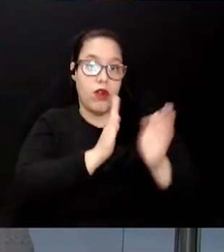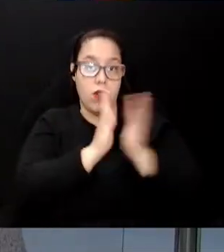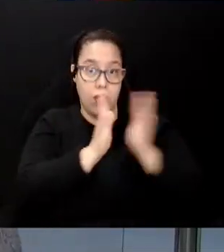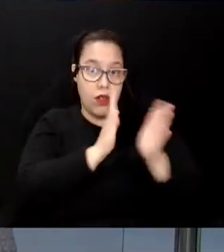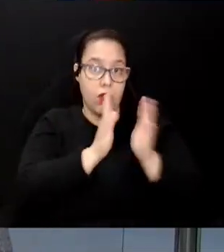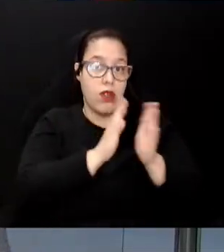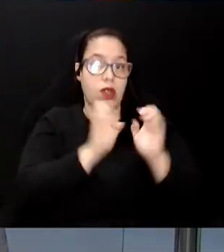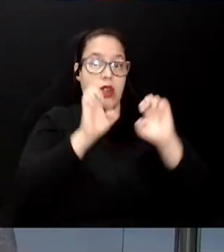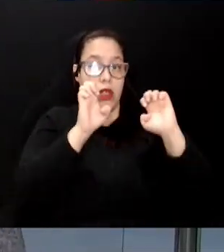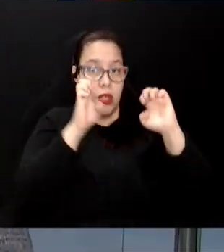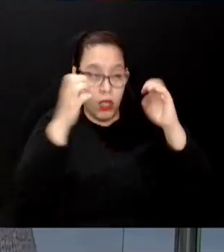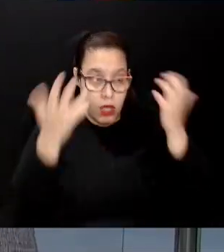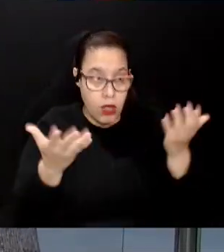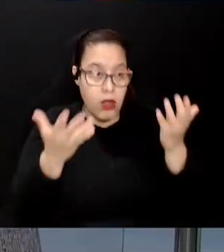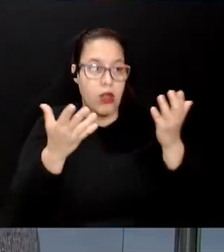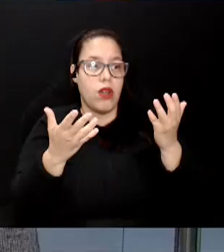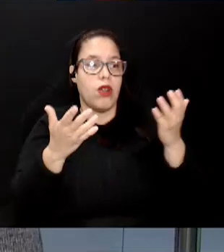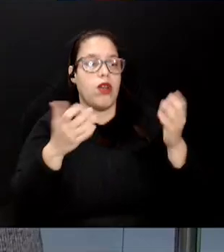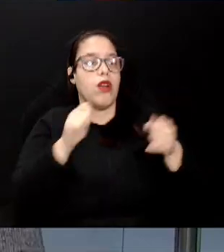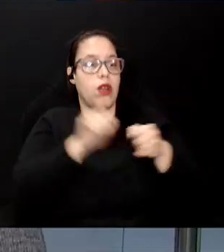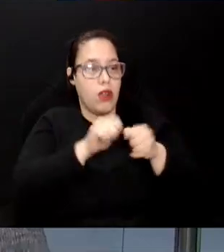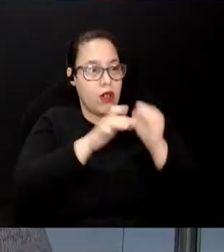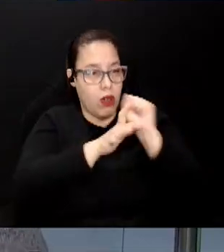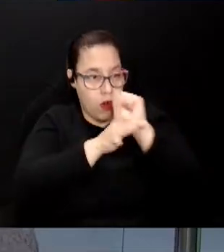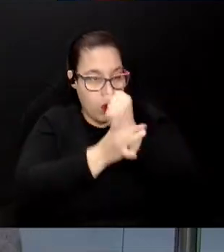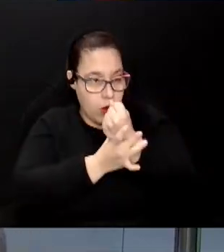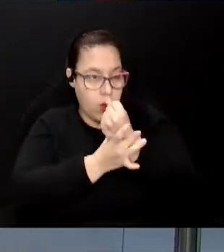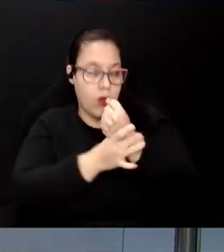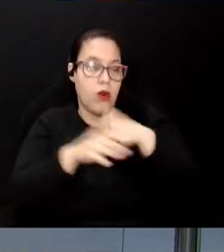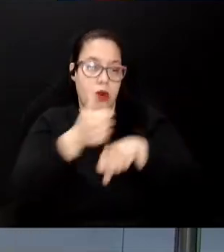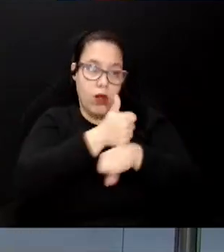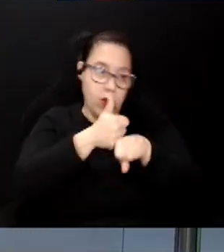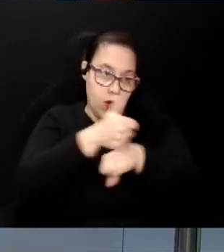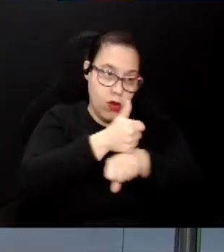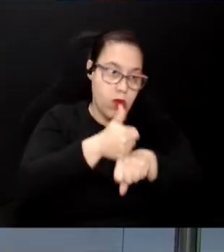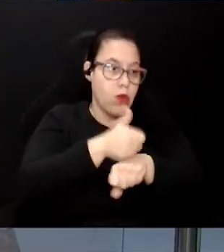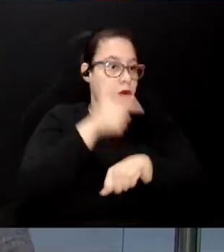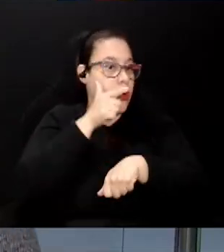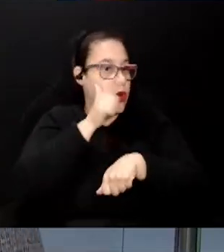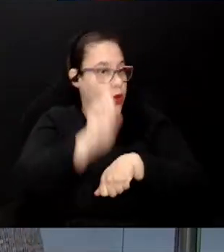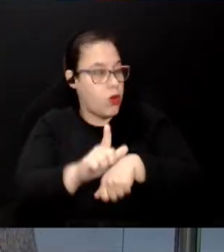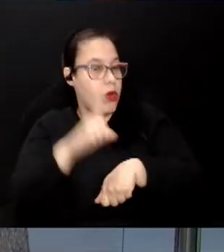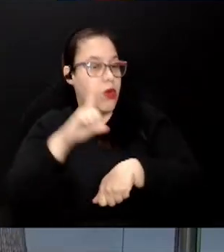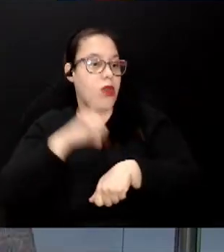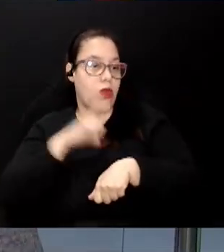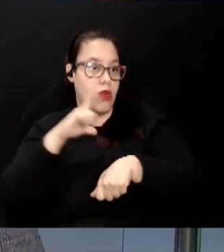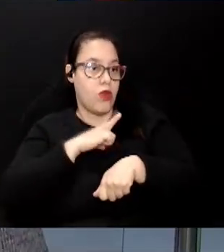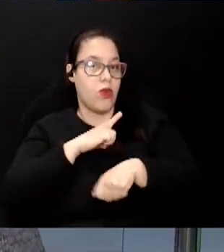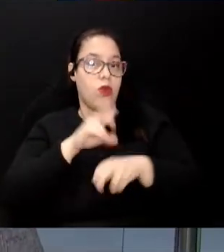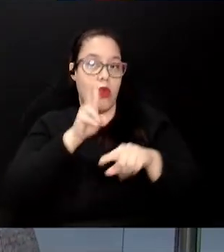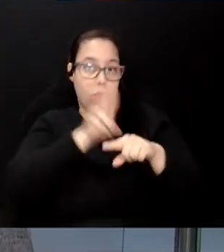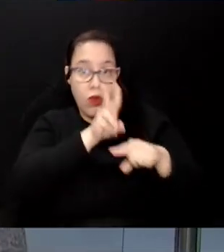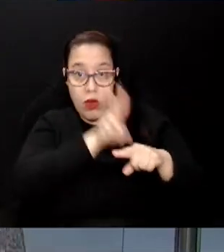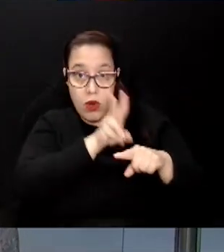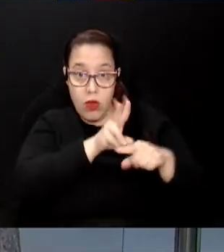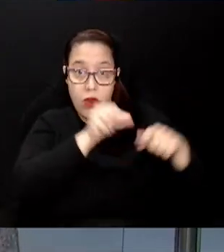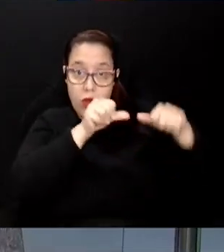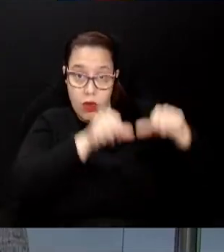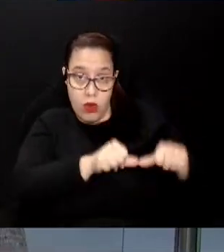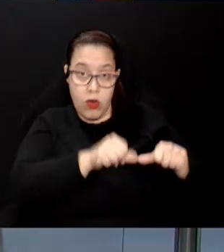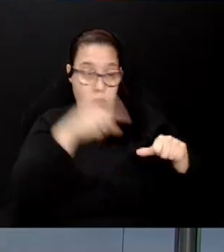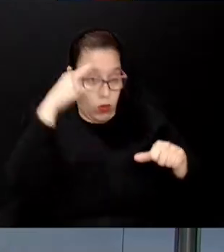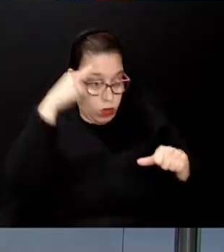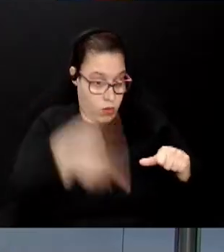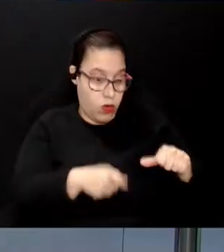festa. Isso vai ser feito com segurança, por profissional habilitado. Você vai ter seu disjuntor de proteção lá no ponto que você determinou onde seja feita